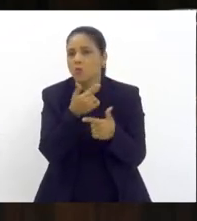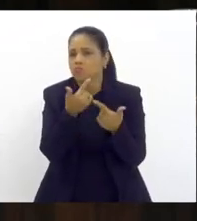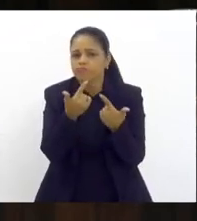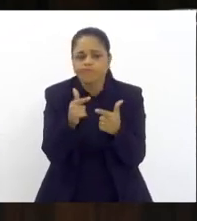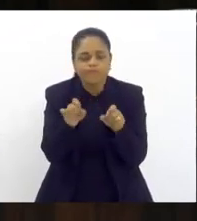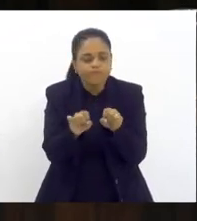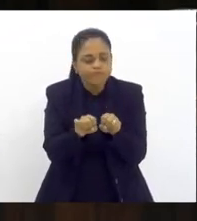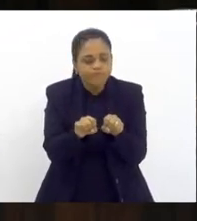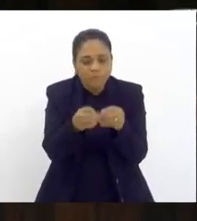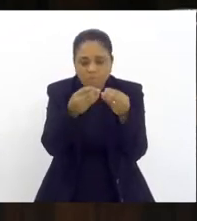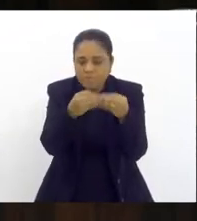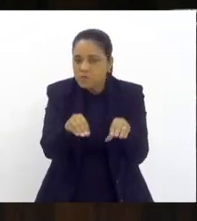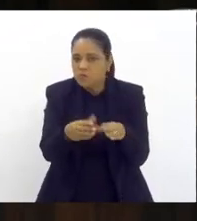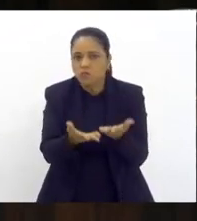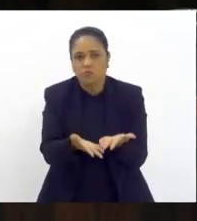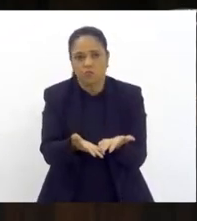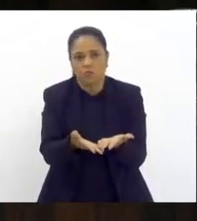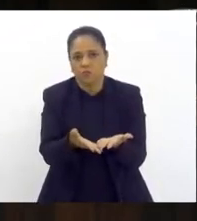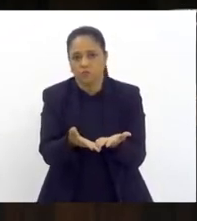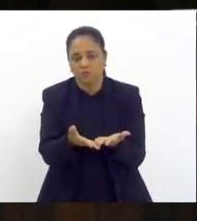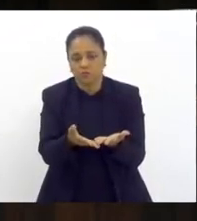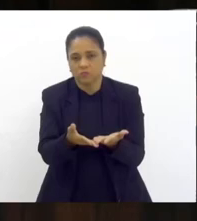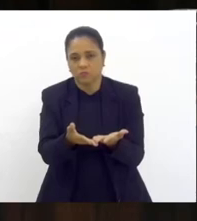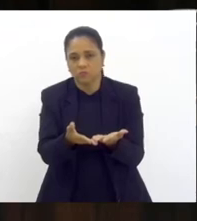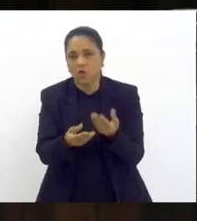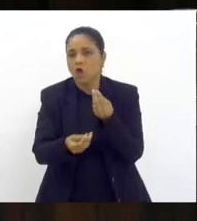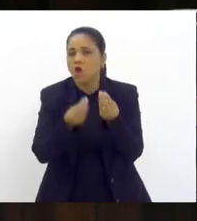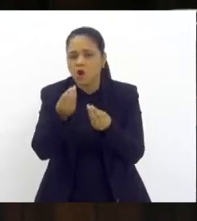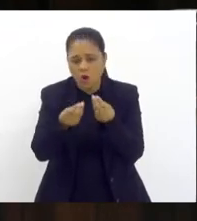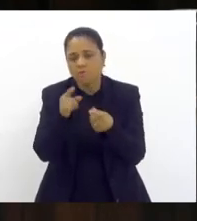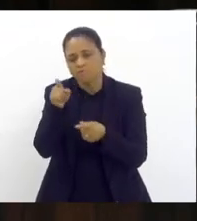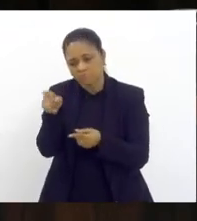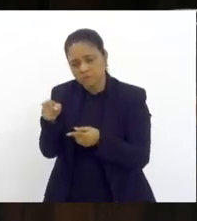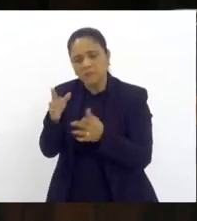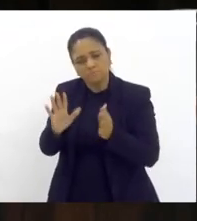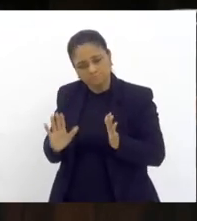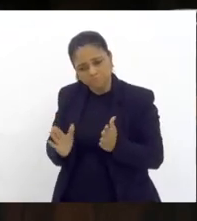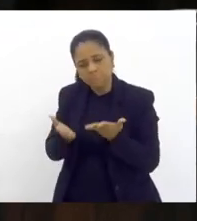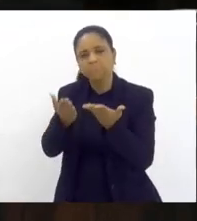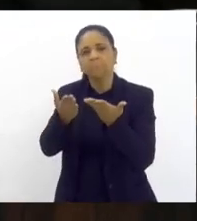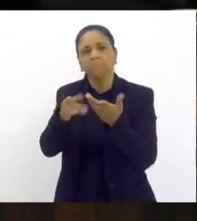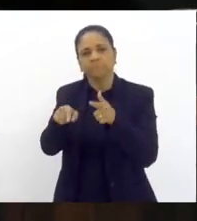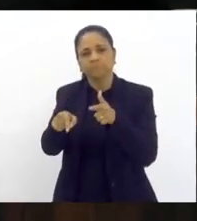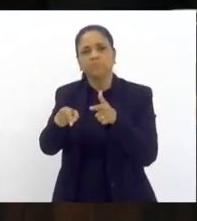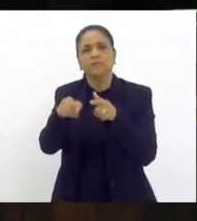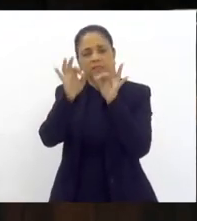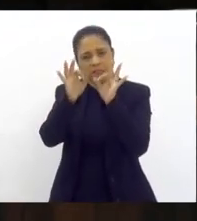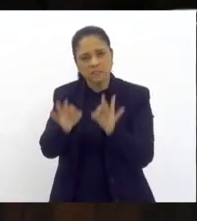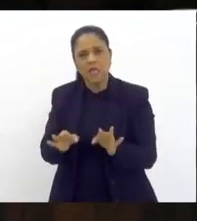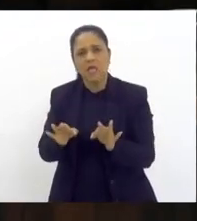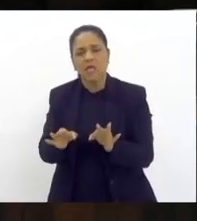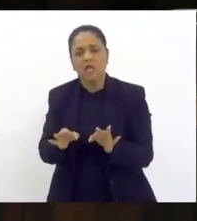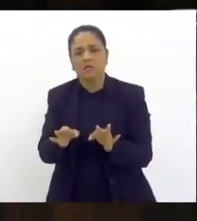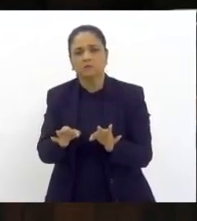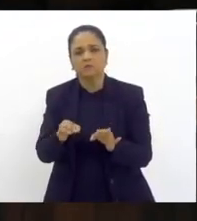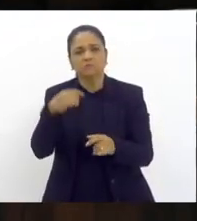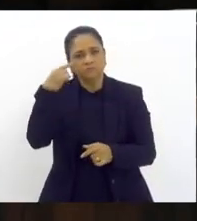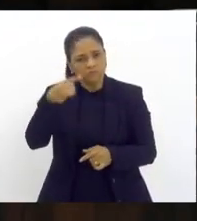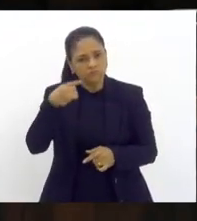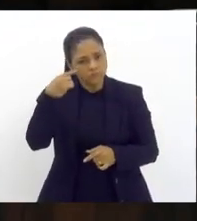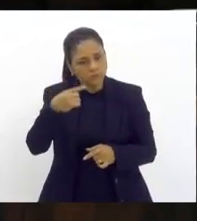Então, a iniciativa de Vossa Excelência é uma iniciativa assertiva, que evidentemente não só a população, mas nós, deputados,